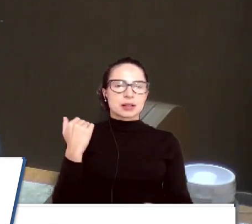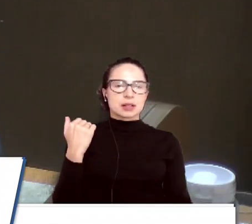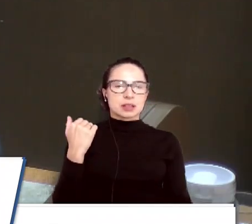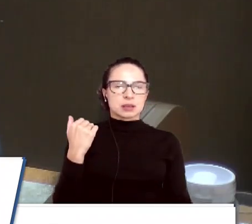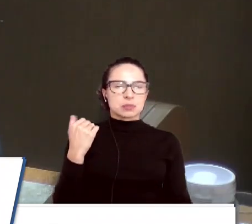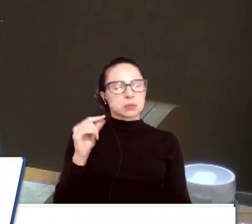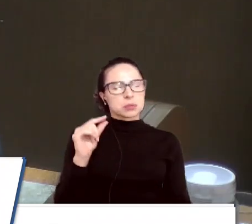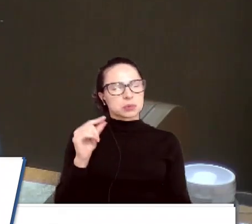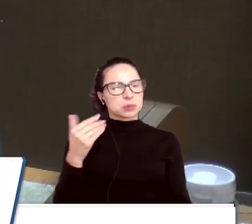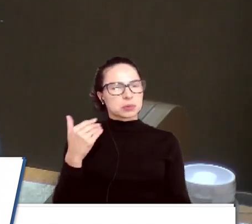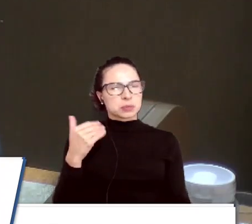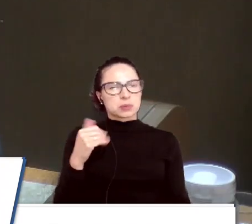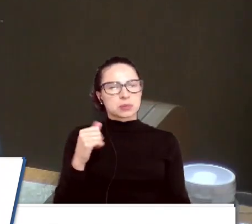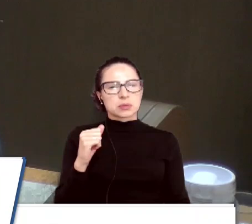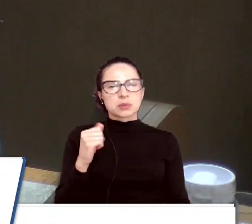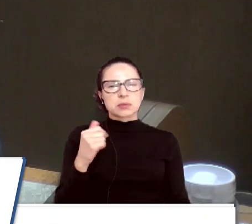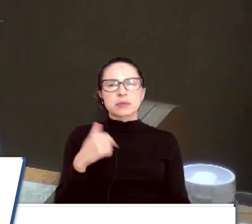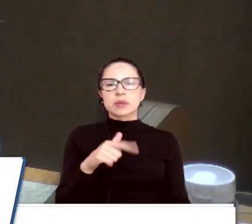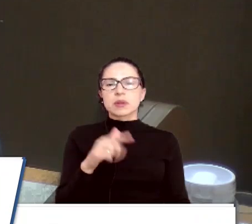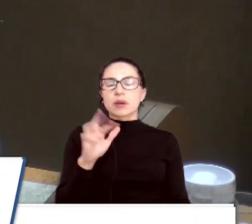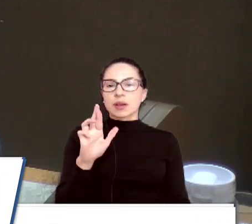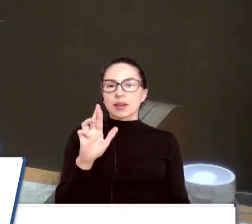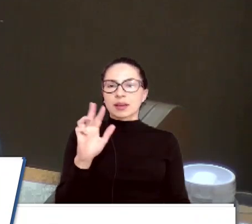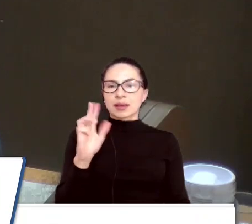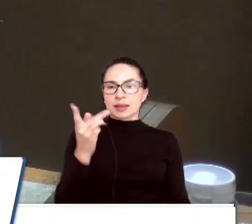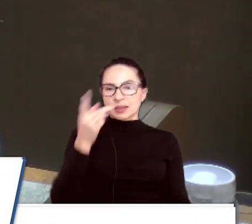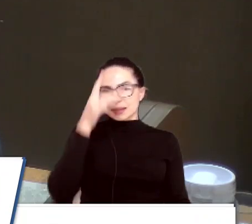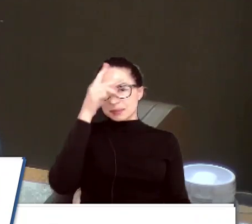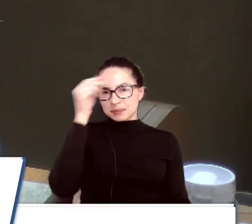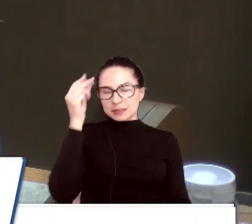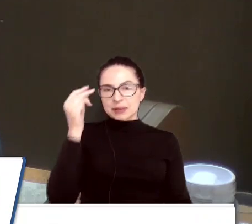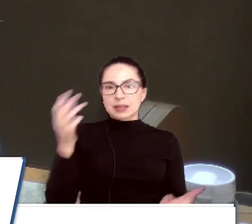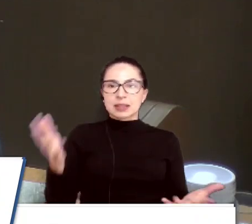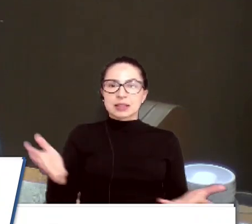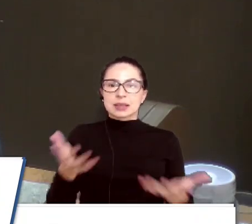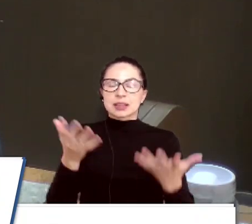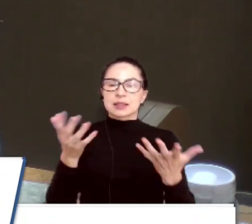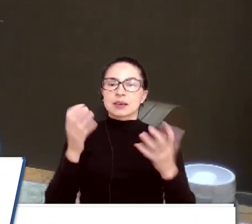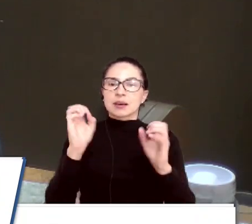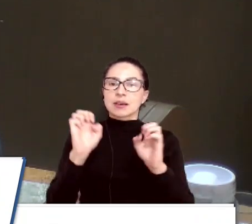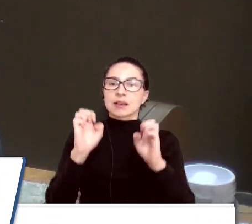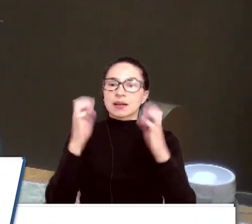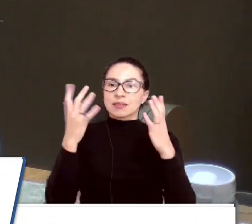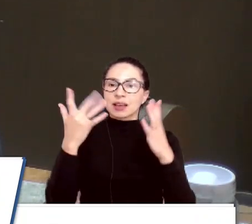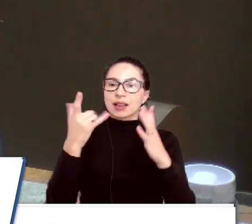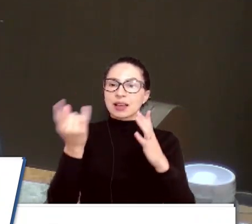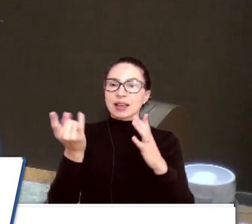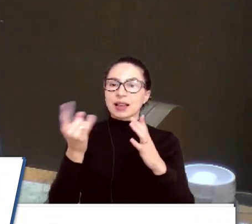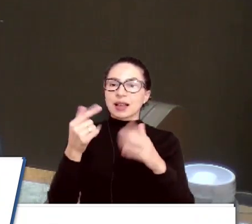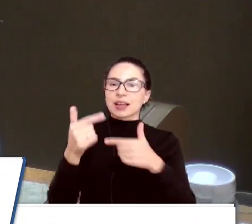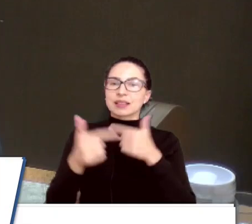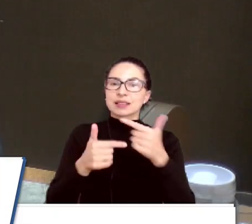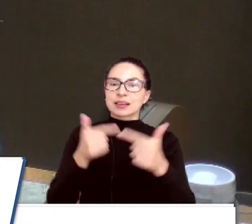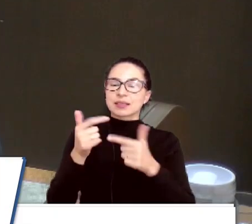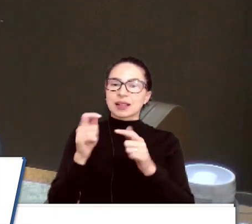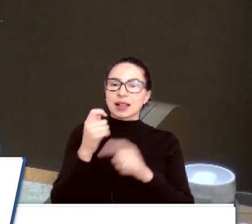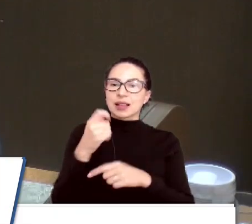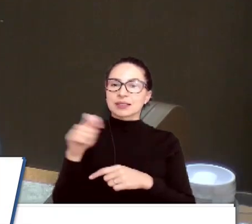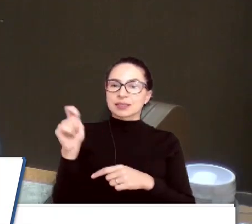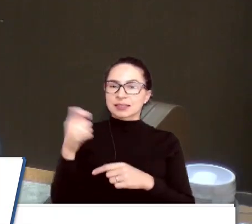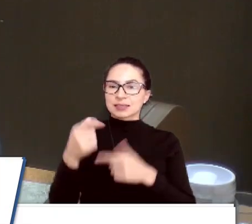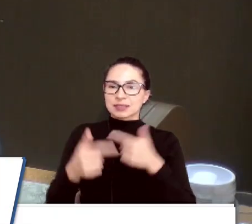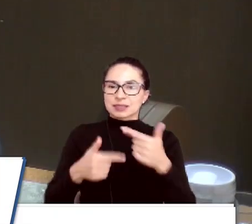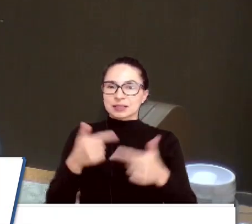menos até. Nós do RH da prefeitura promovemos uma festa lá na Associação dos Servidores